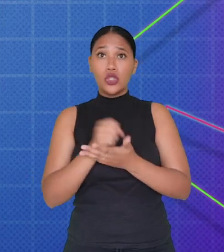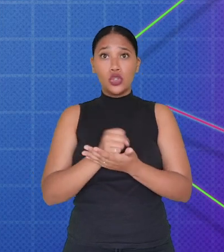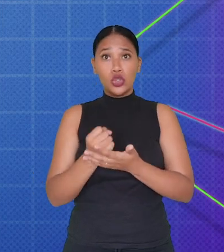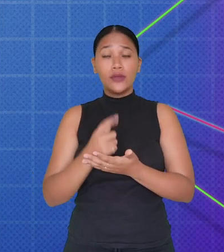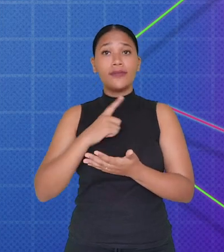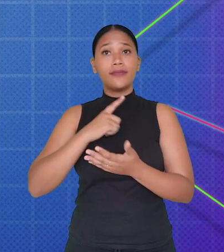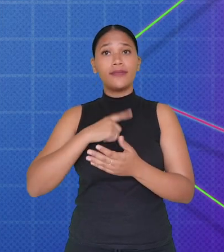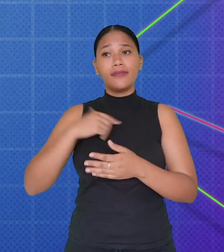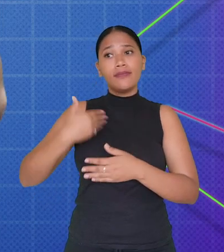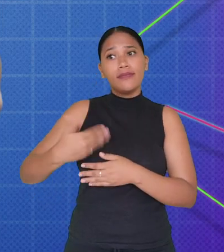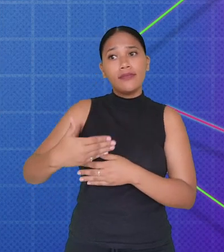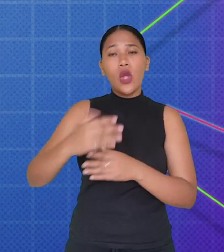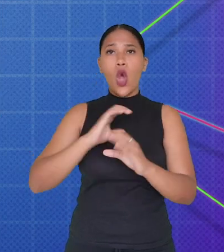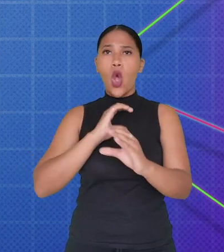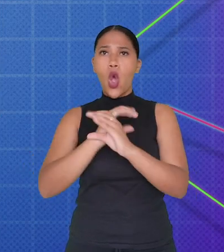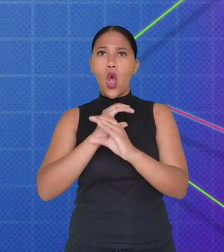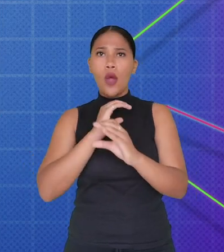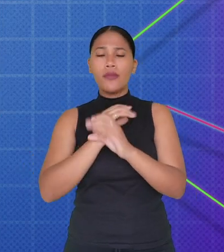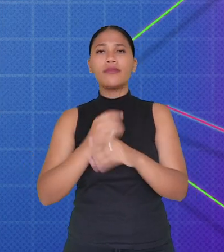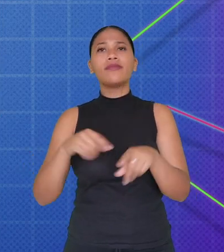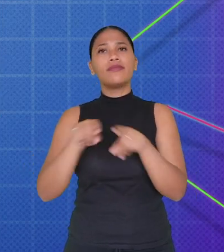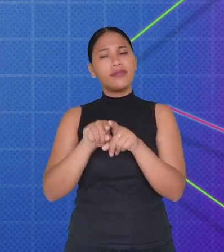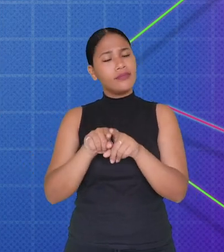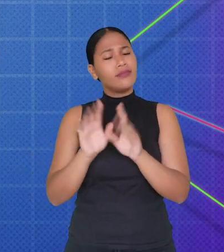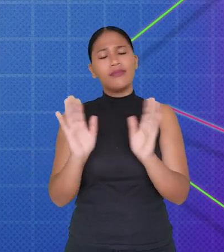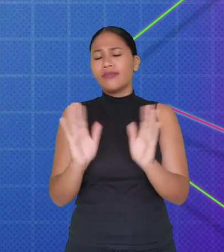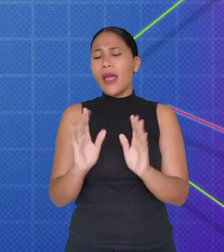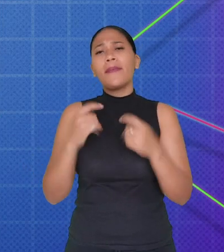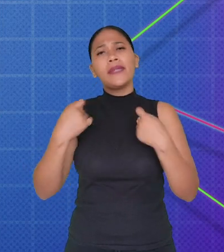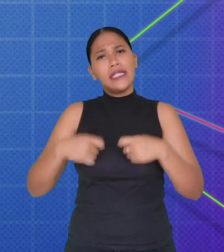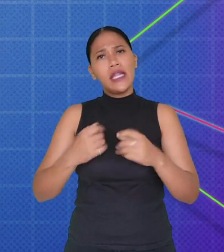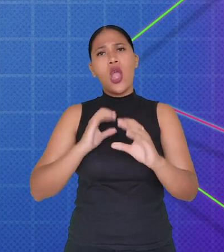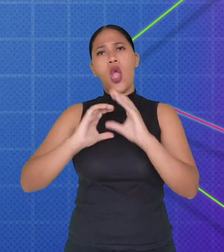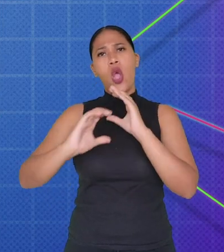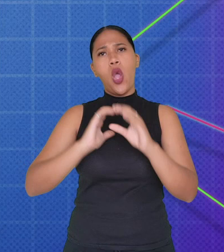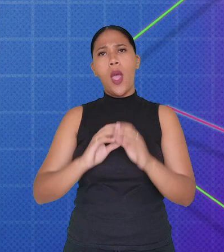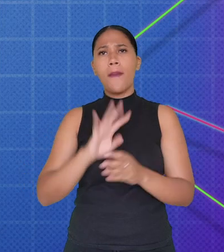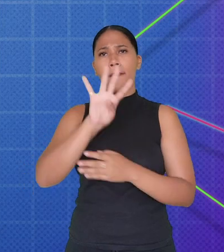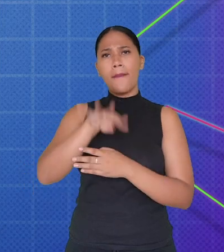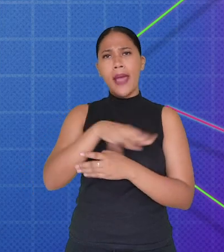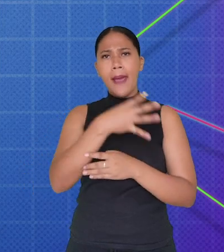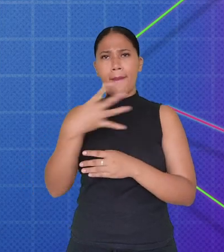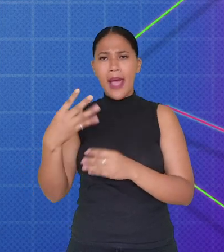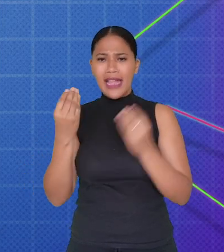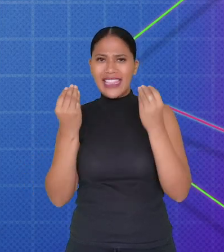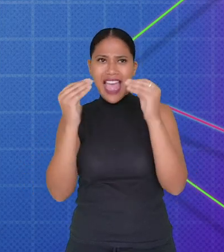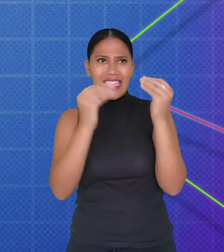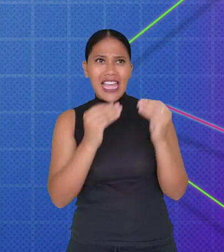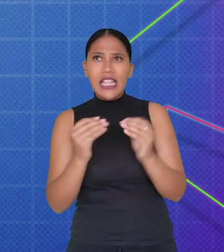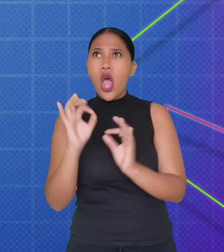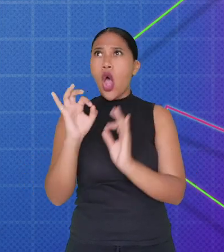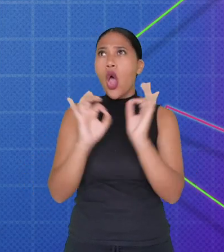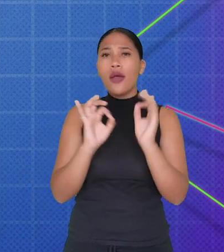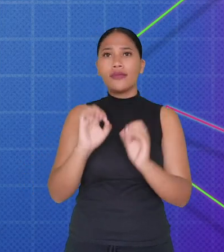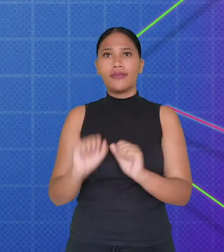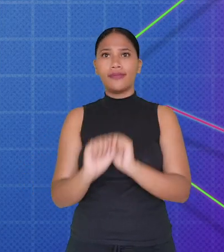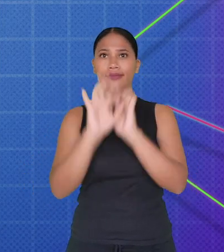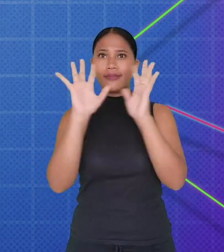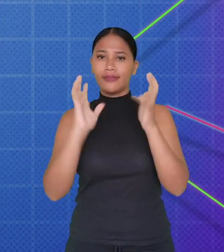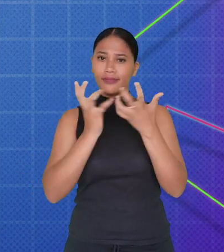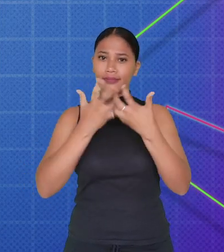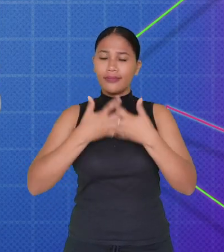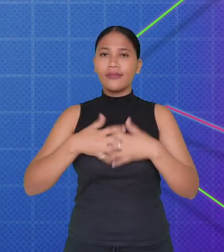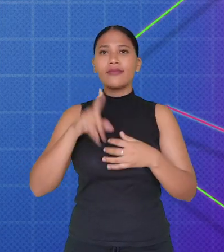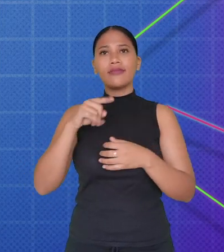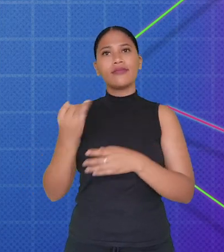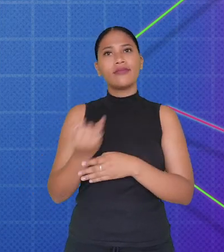na produção do jogo estejam em constante comunicação e alinhadas em relação aos objetivos e prazos do projeto a comunicação Clara e